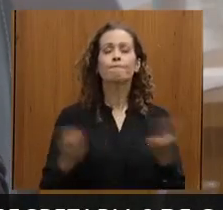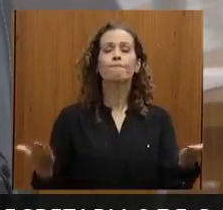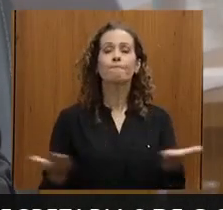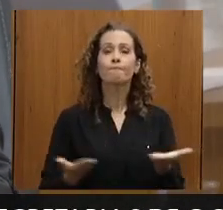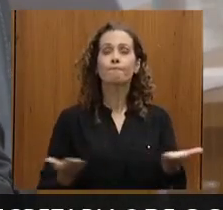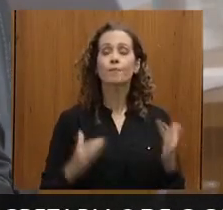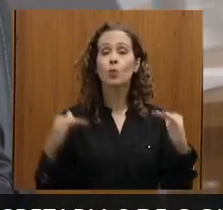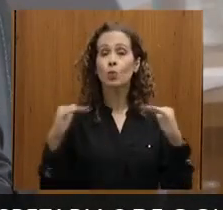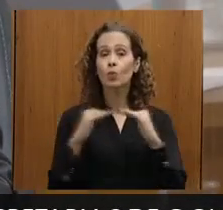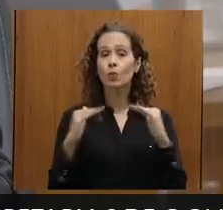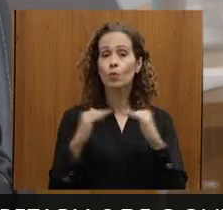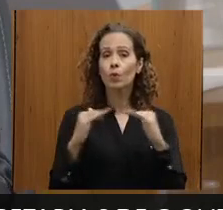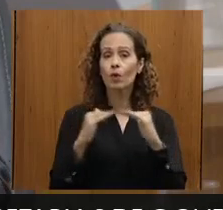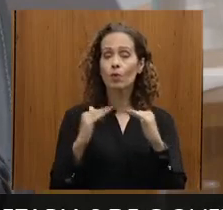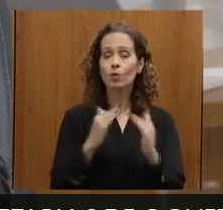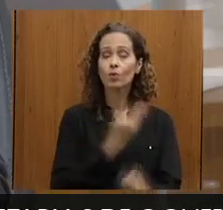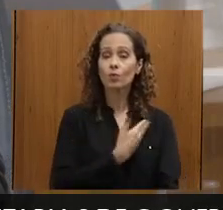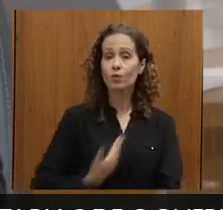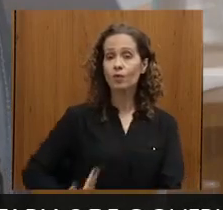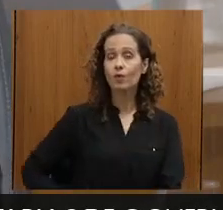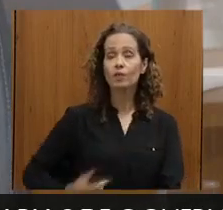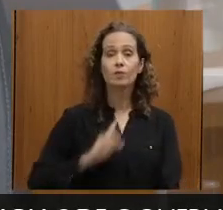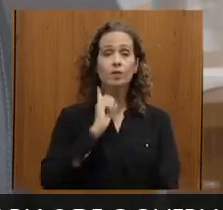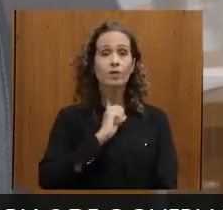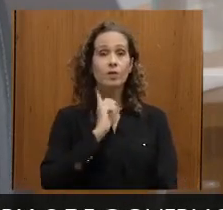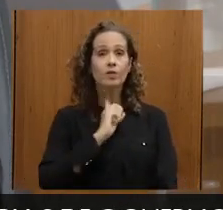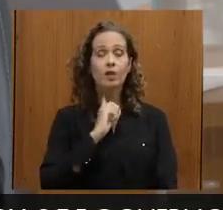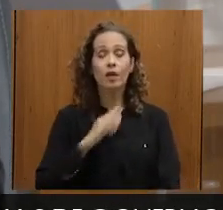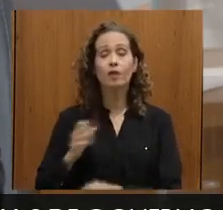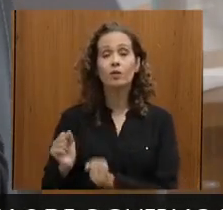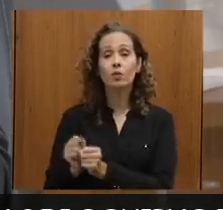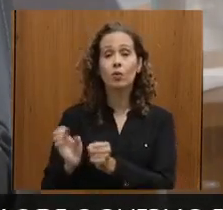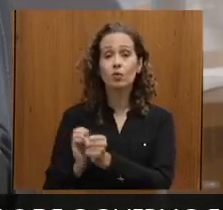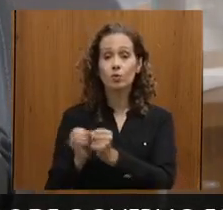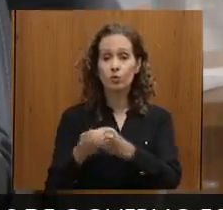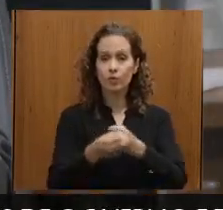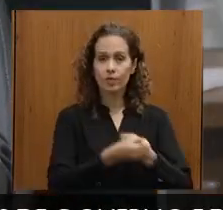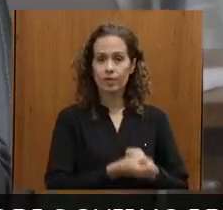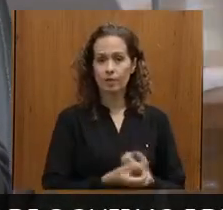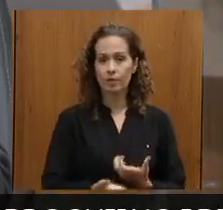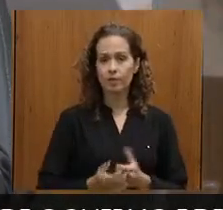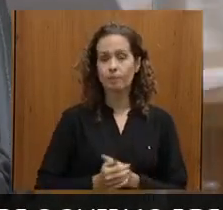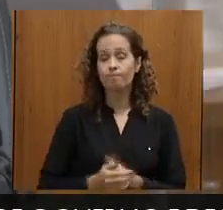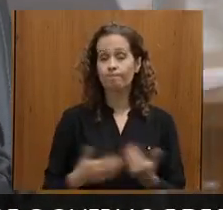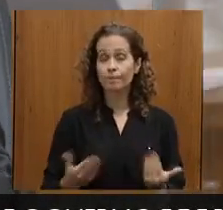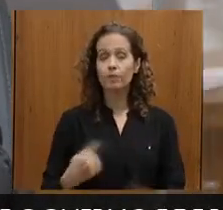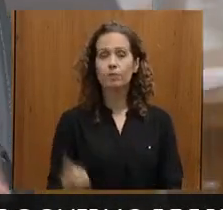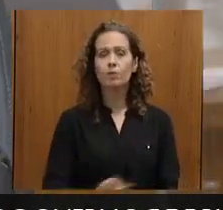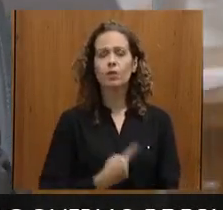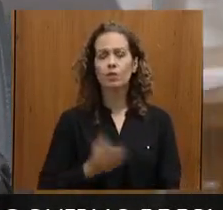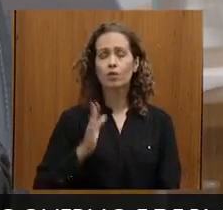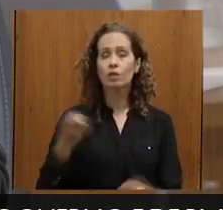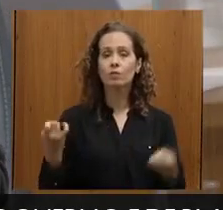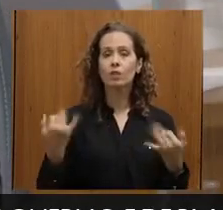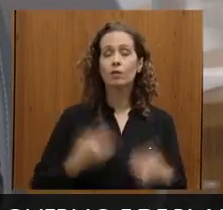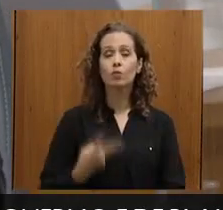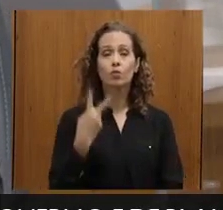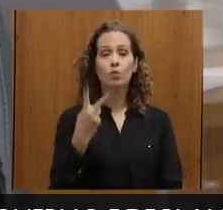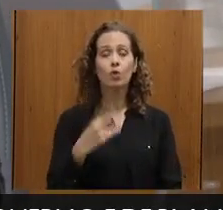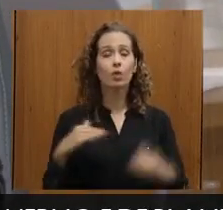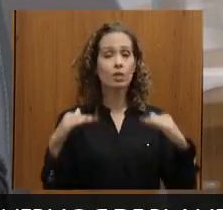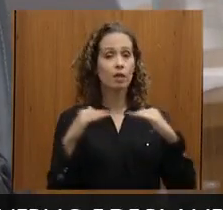acordo do governo do Estado de Minas Gerais com os municípios. A essa altura, nós estamos falando de dois acordos,